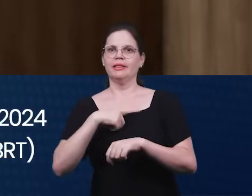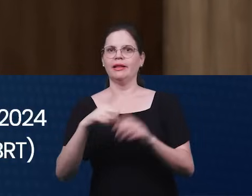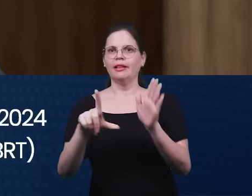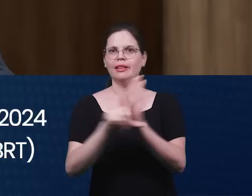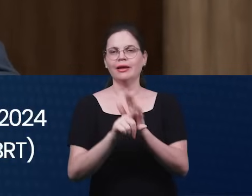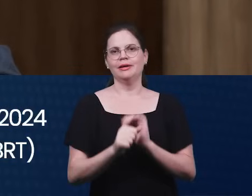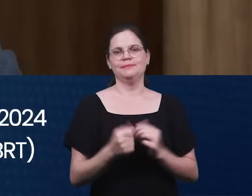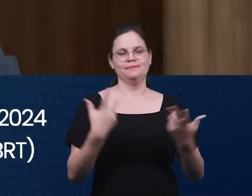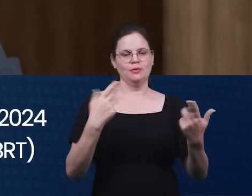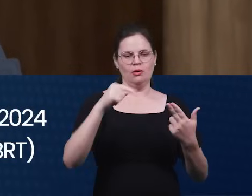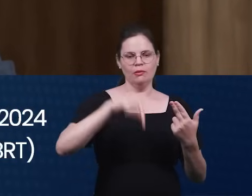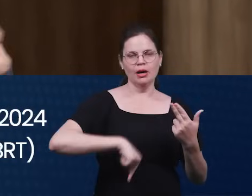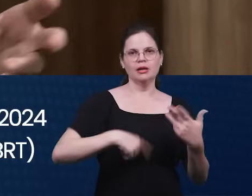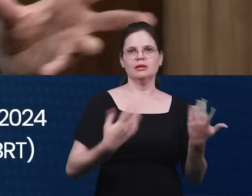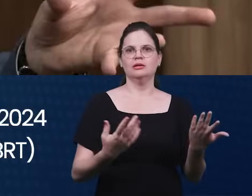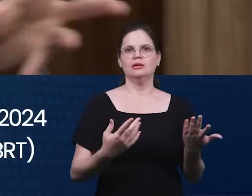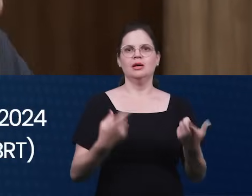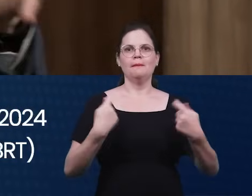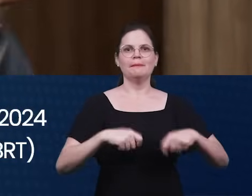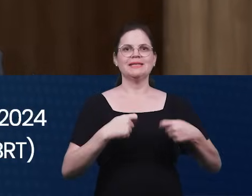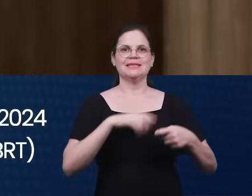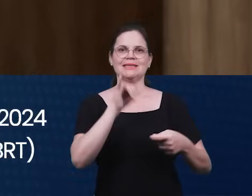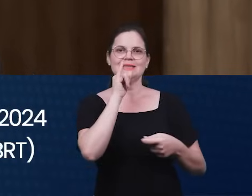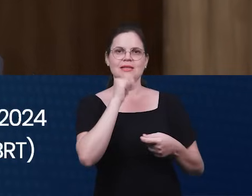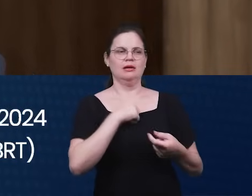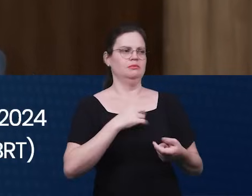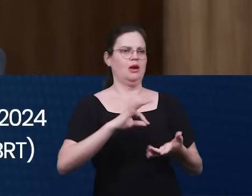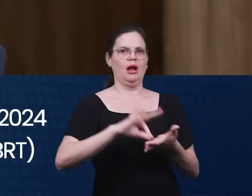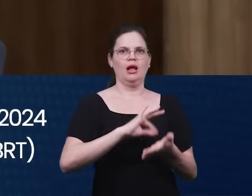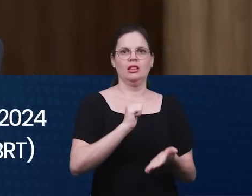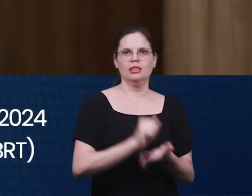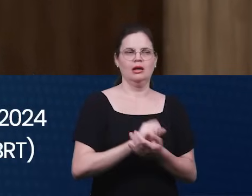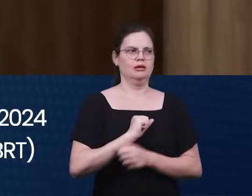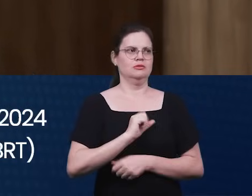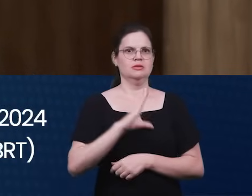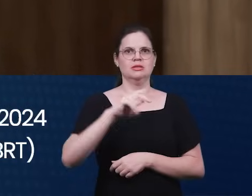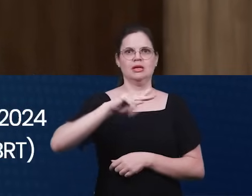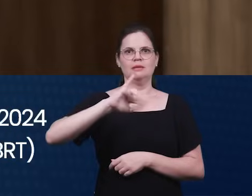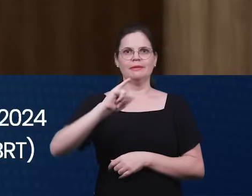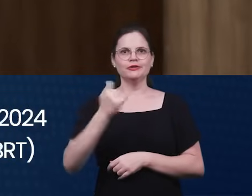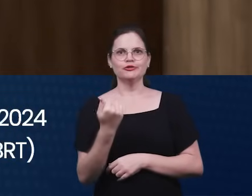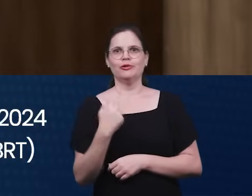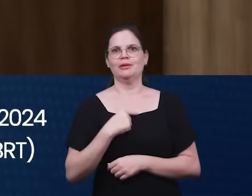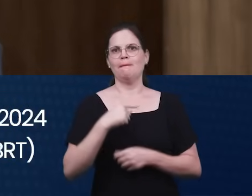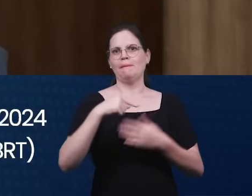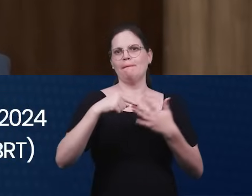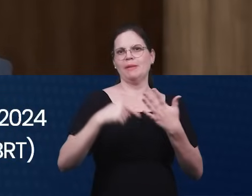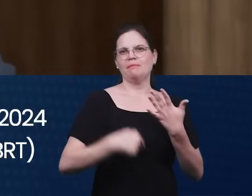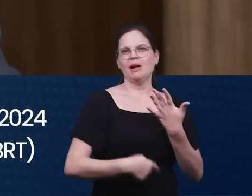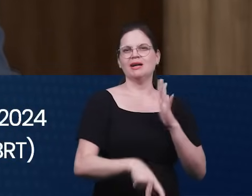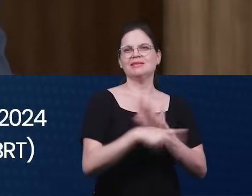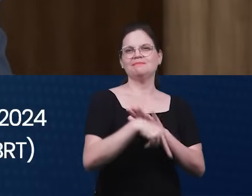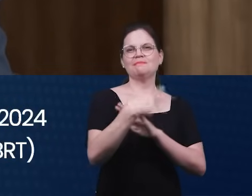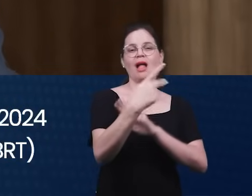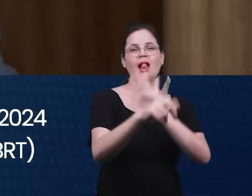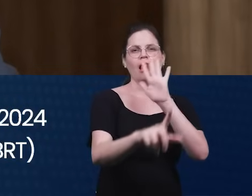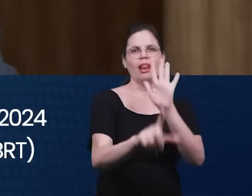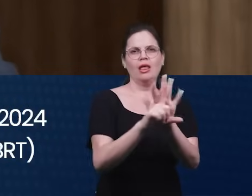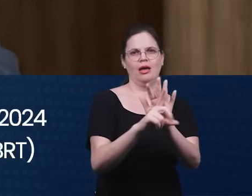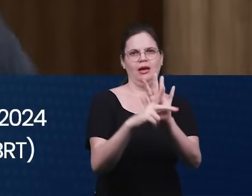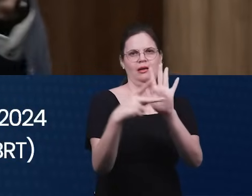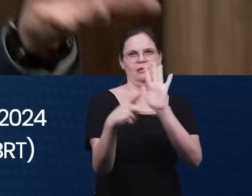caso do Brasil um cadastro um CNPJ que essa é a parte